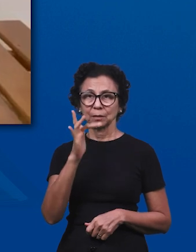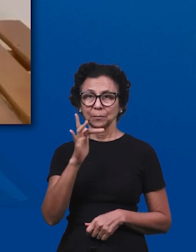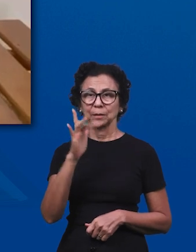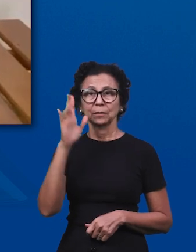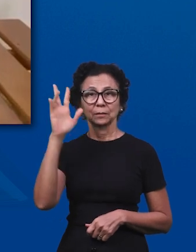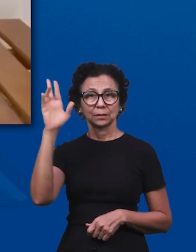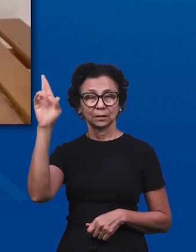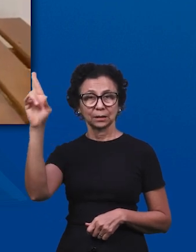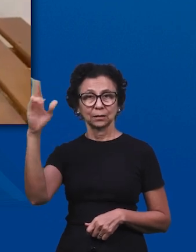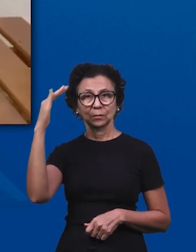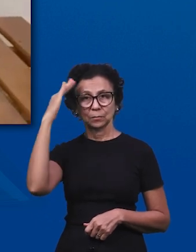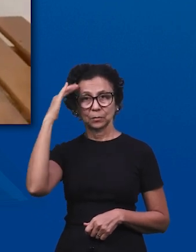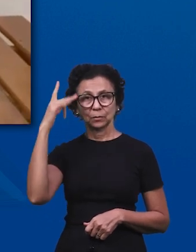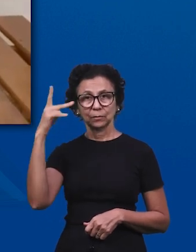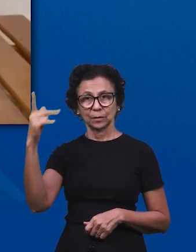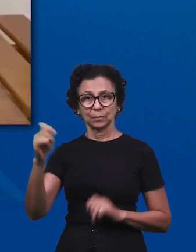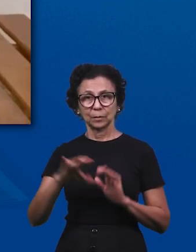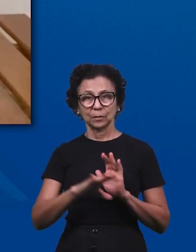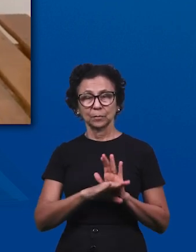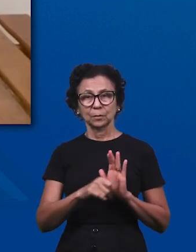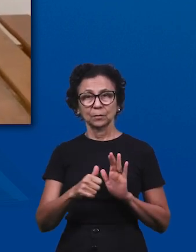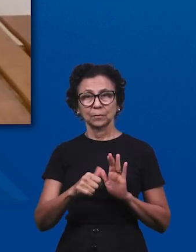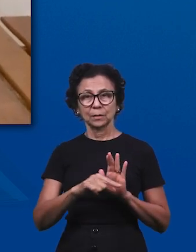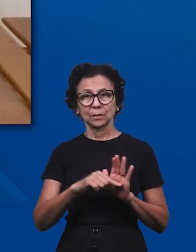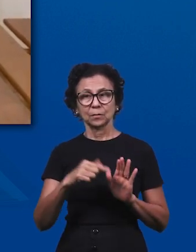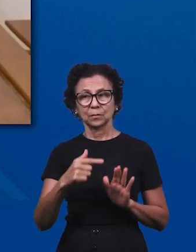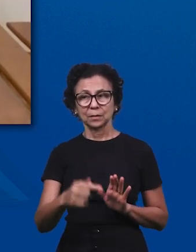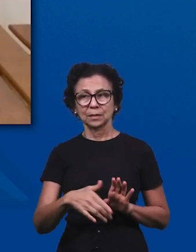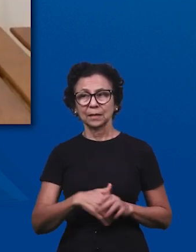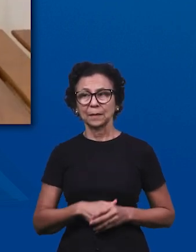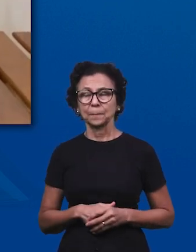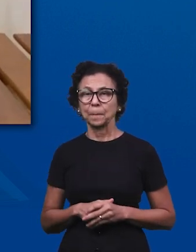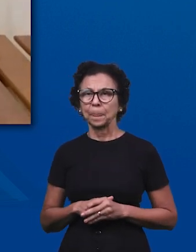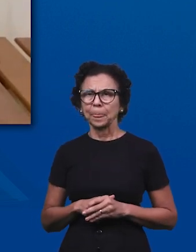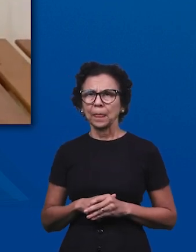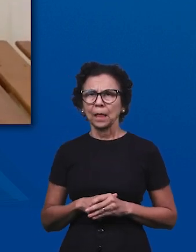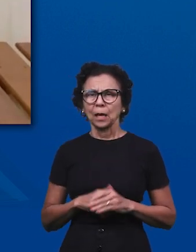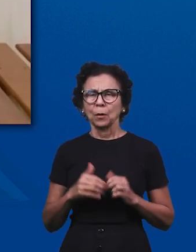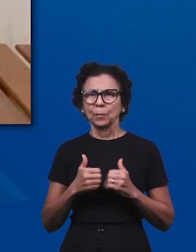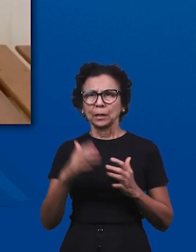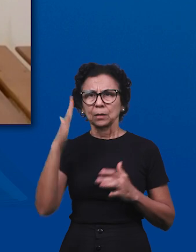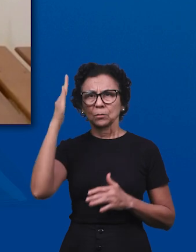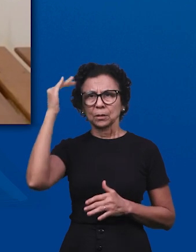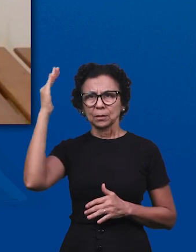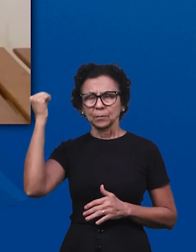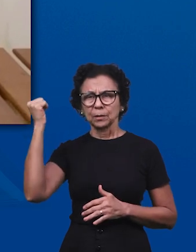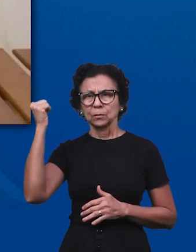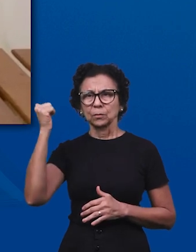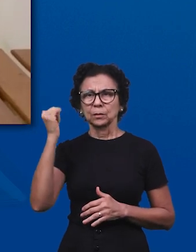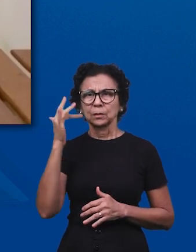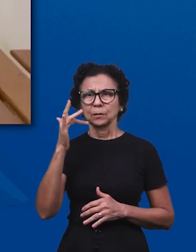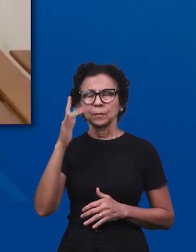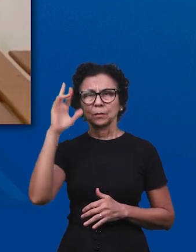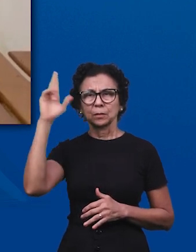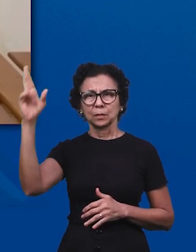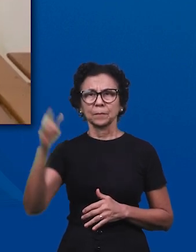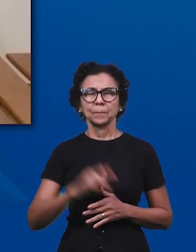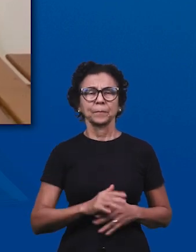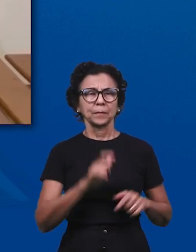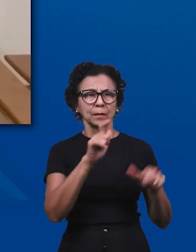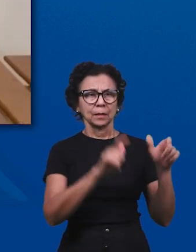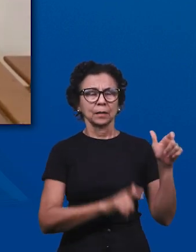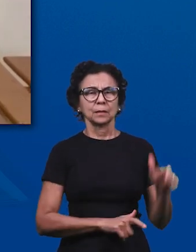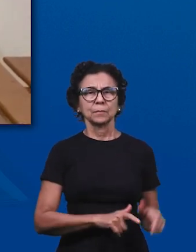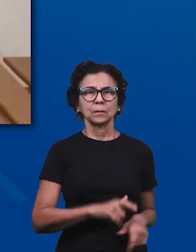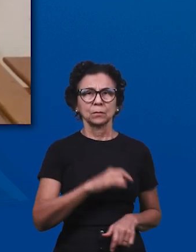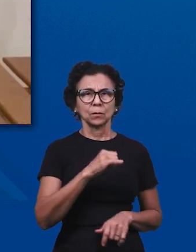coração. Provérbios 1,7 diz: o temor do Senhor é o princípio da ciência. Os loucos desprezam a